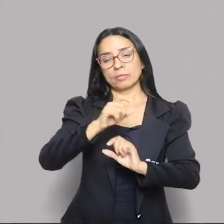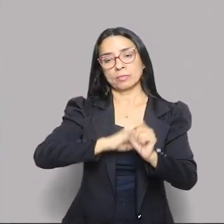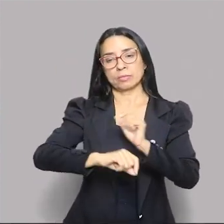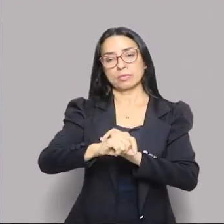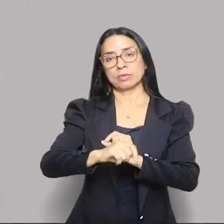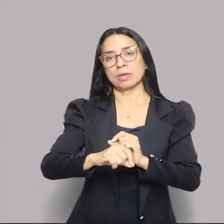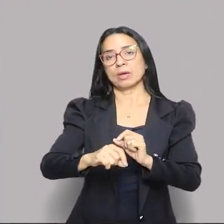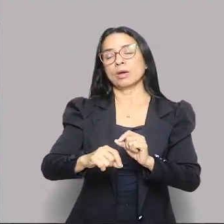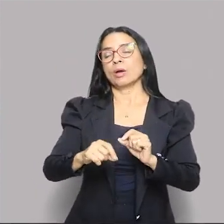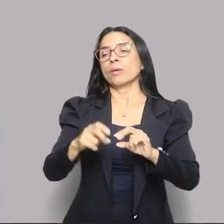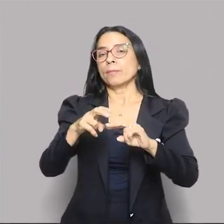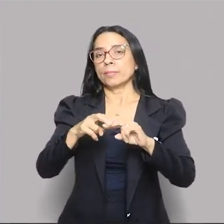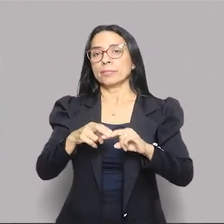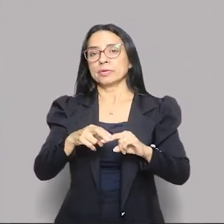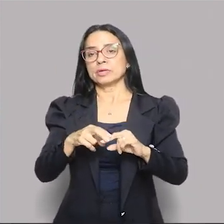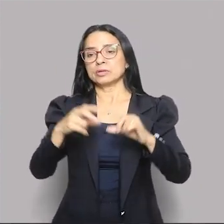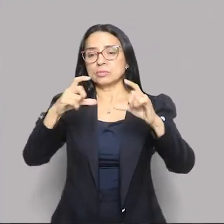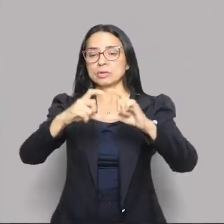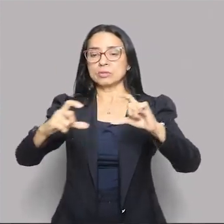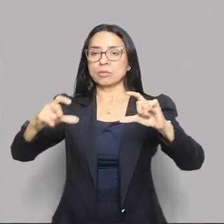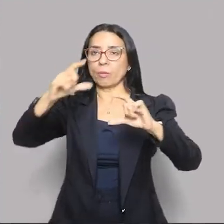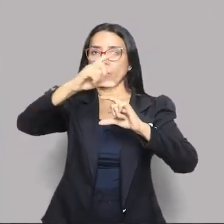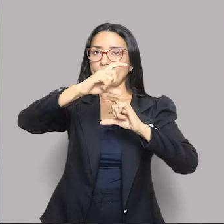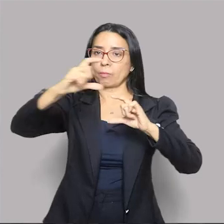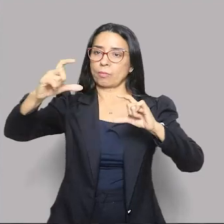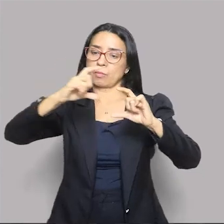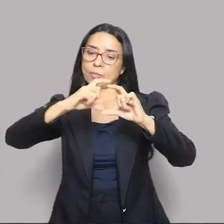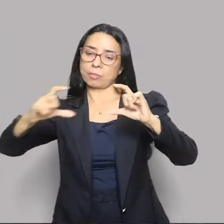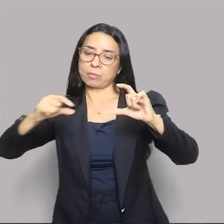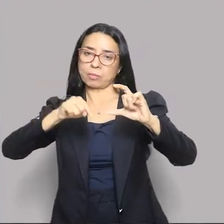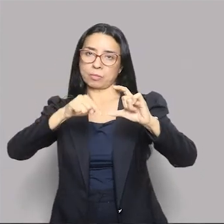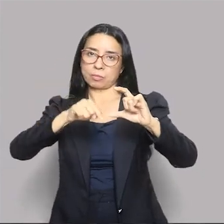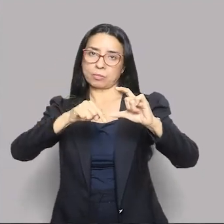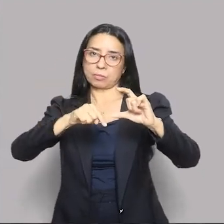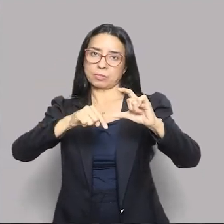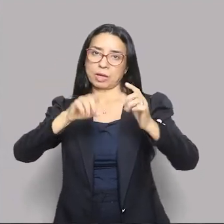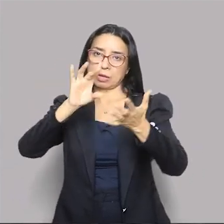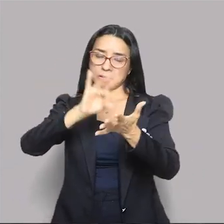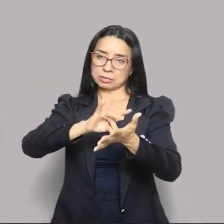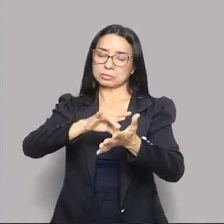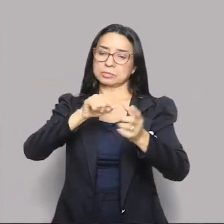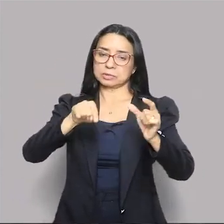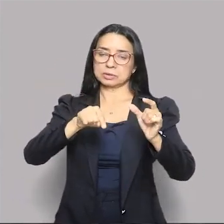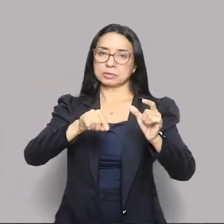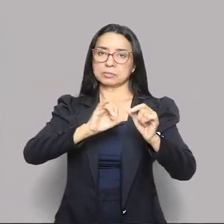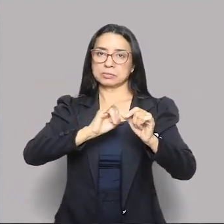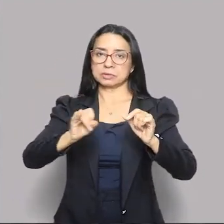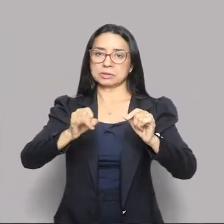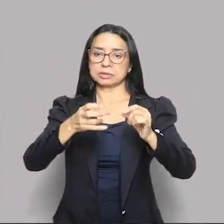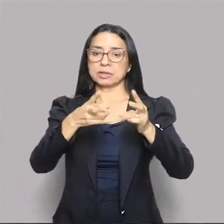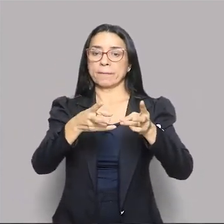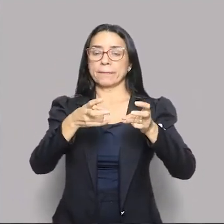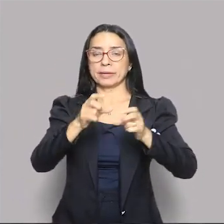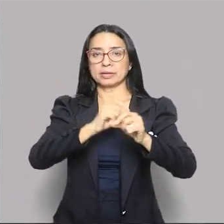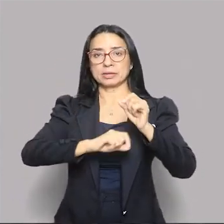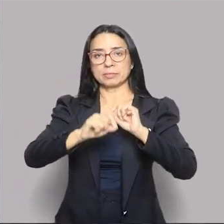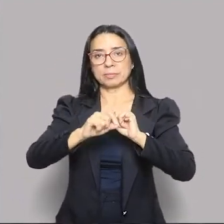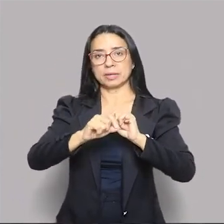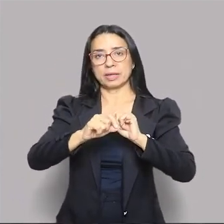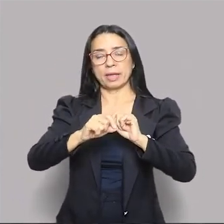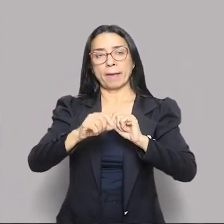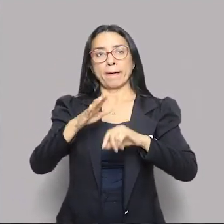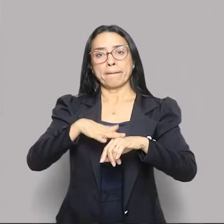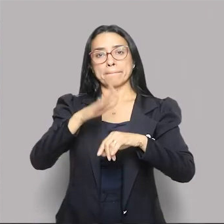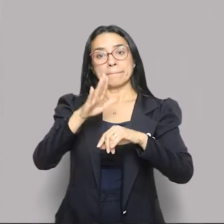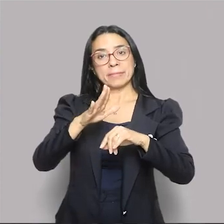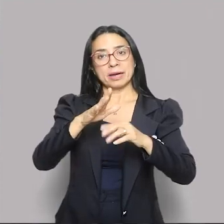ela deve ficar bem no meio, porque se você perceber nessa estrutura, você tem mais partes suas do